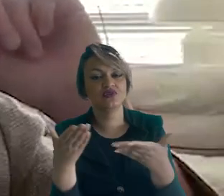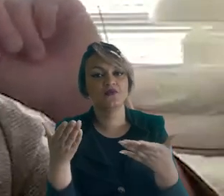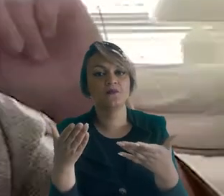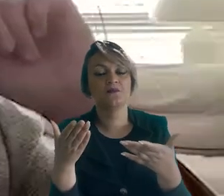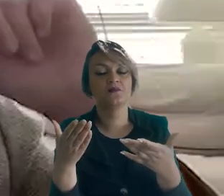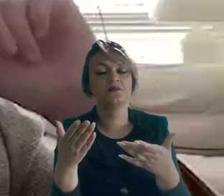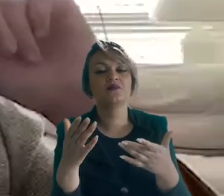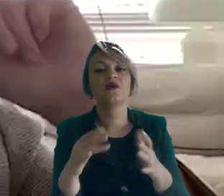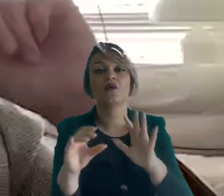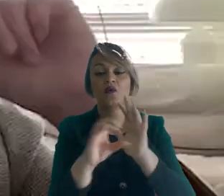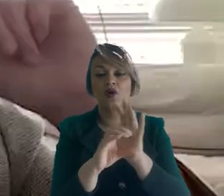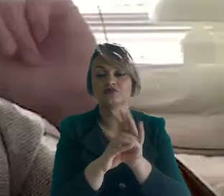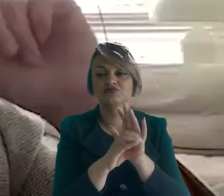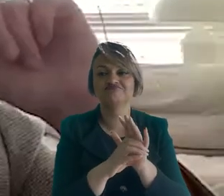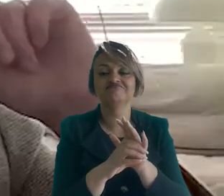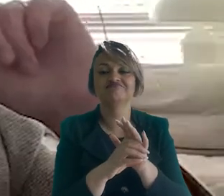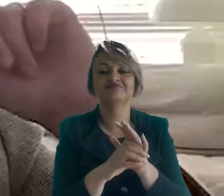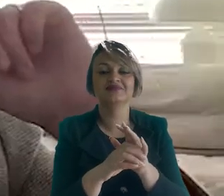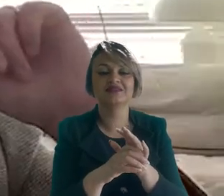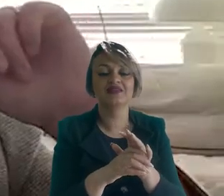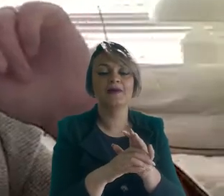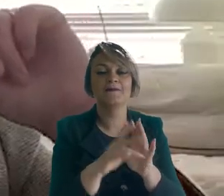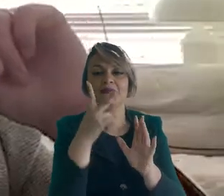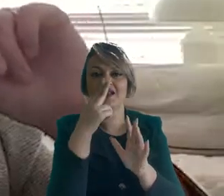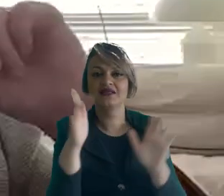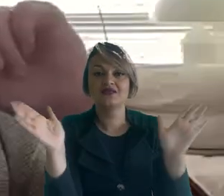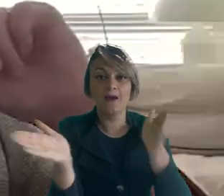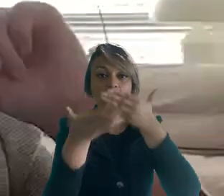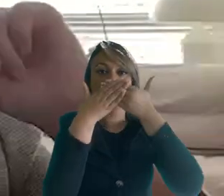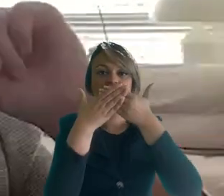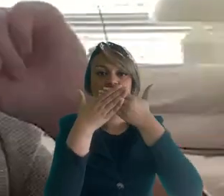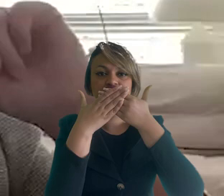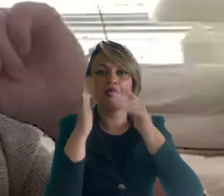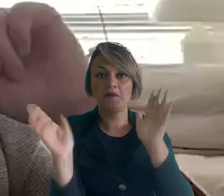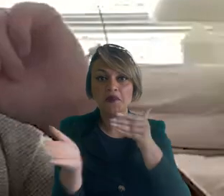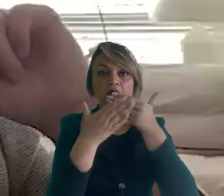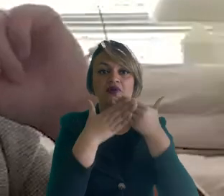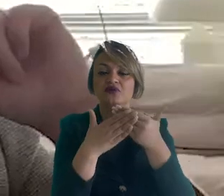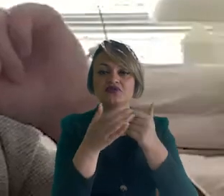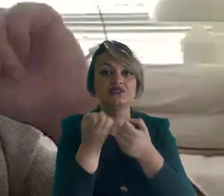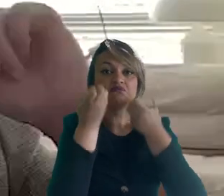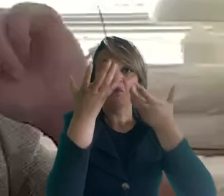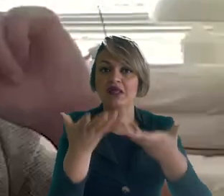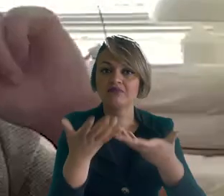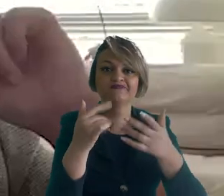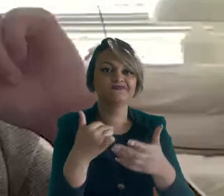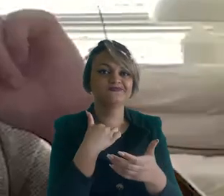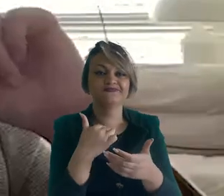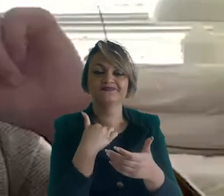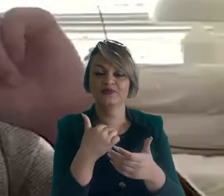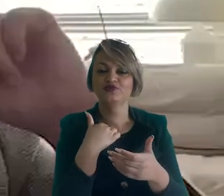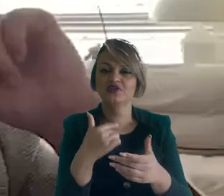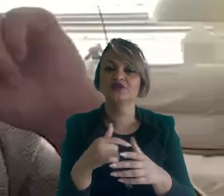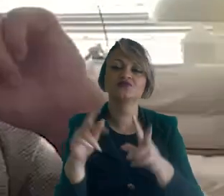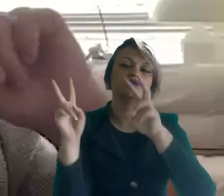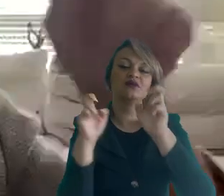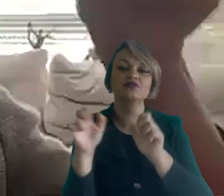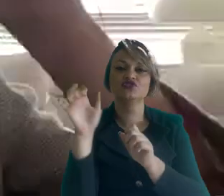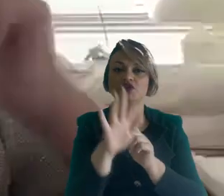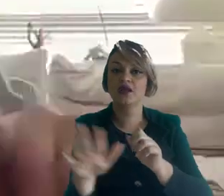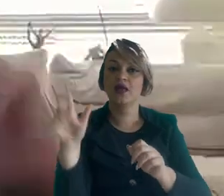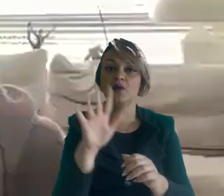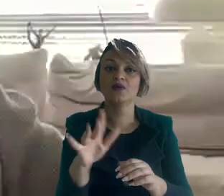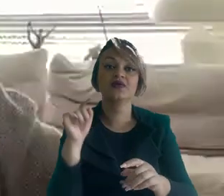o código de processo civil amor dançou a nossa capacidade de argumento com relação a cláusulas Gerais